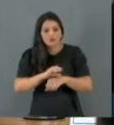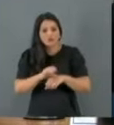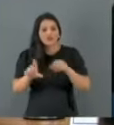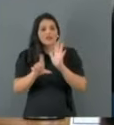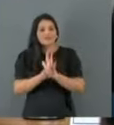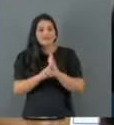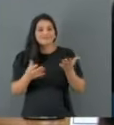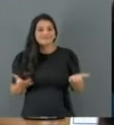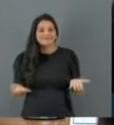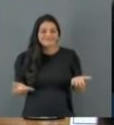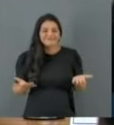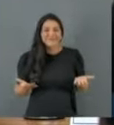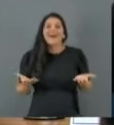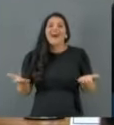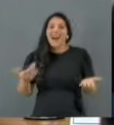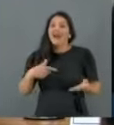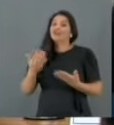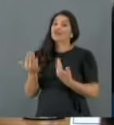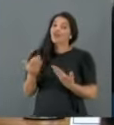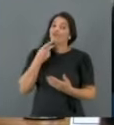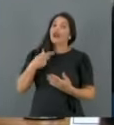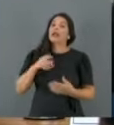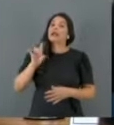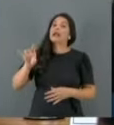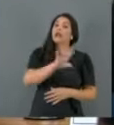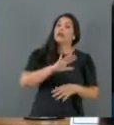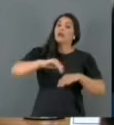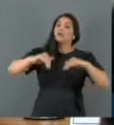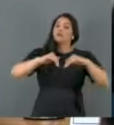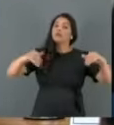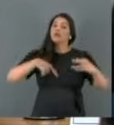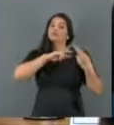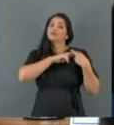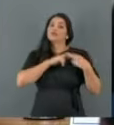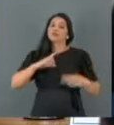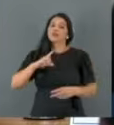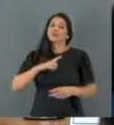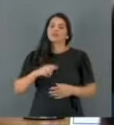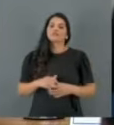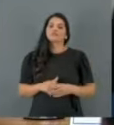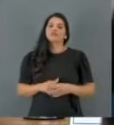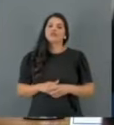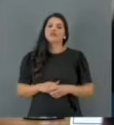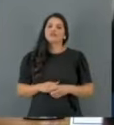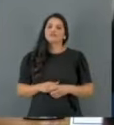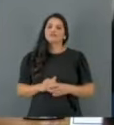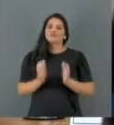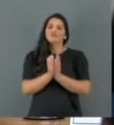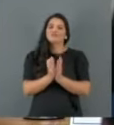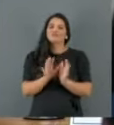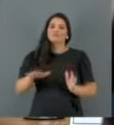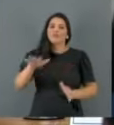uma expressão que é muito usada pela juventude, cada qual no seu quadrado. E nós não impedimos que a Polícia Rodoviária